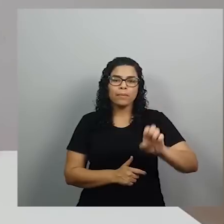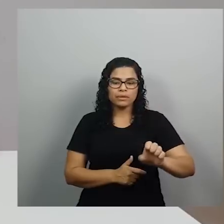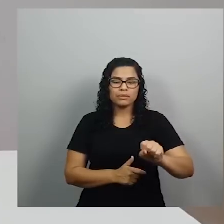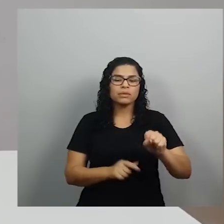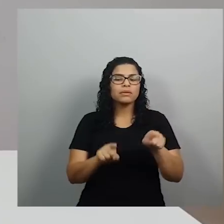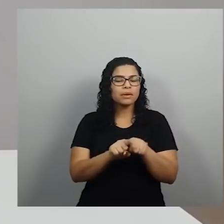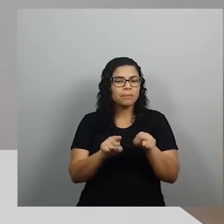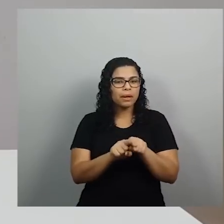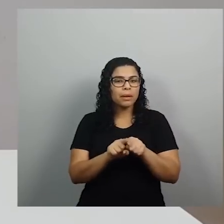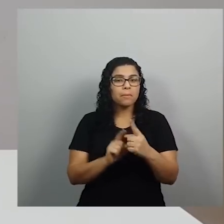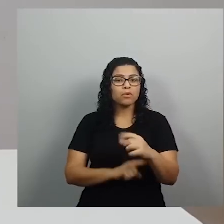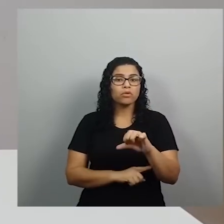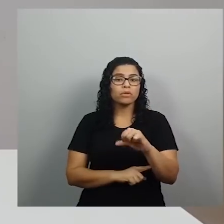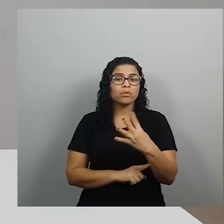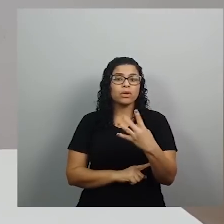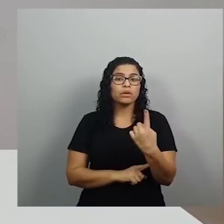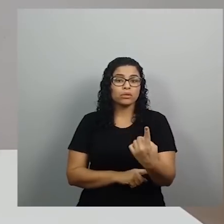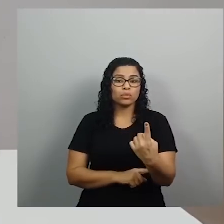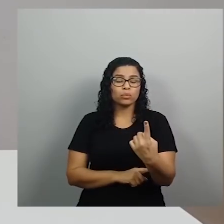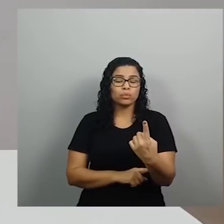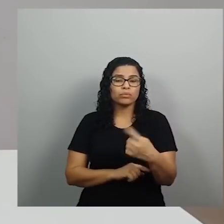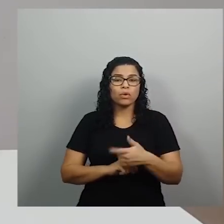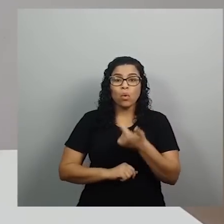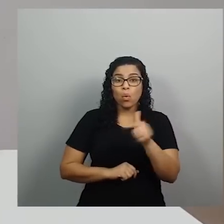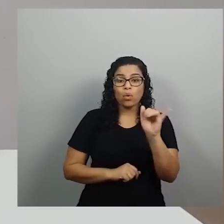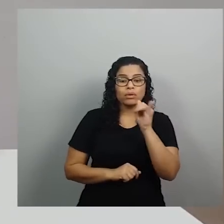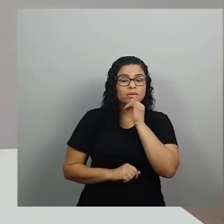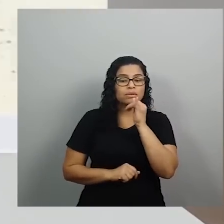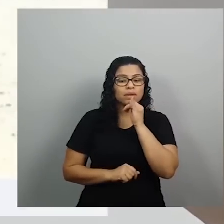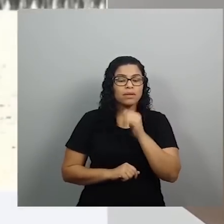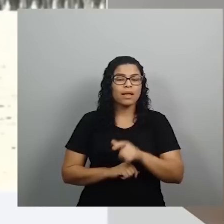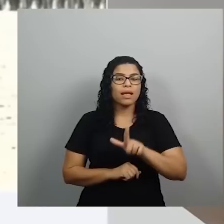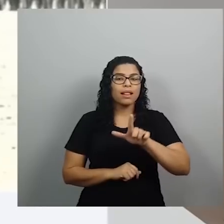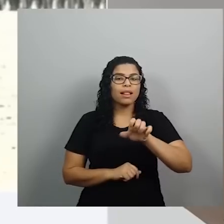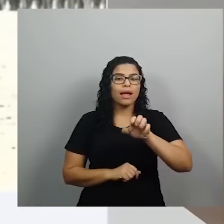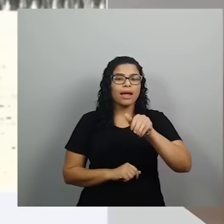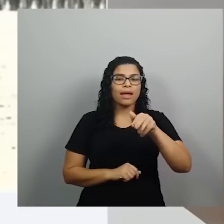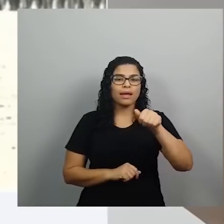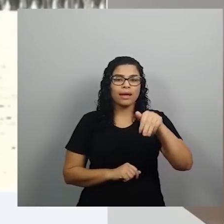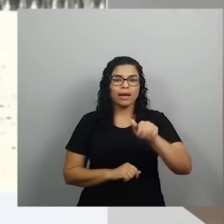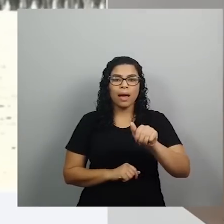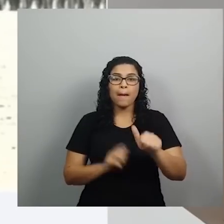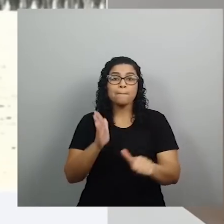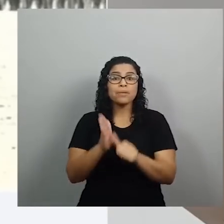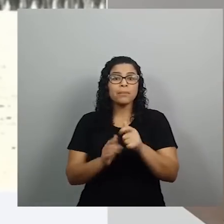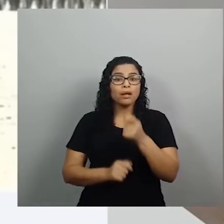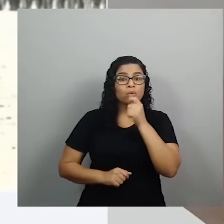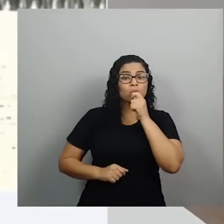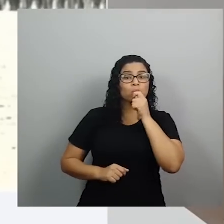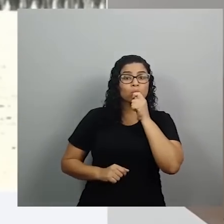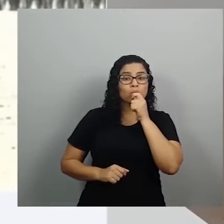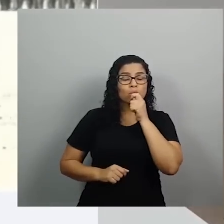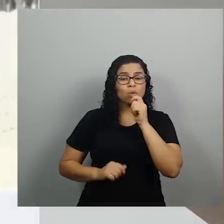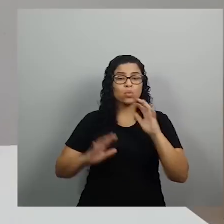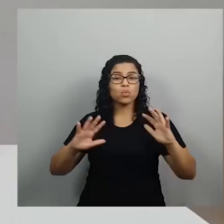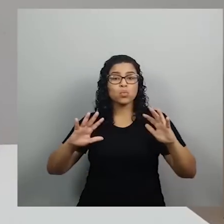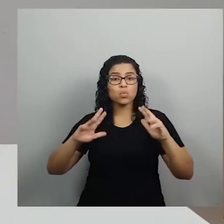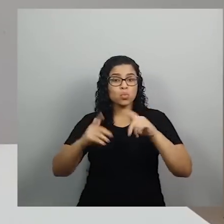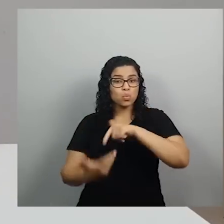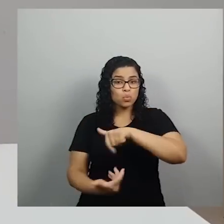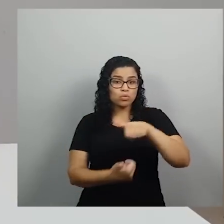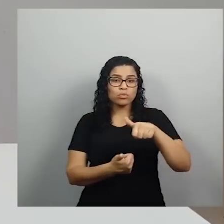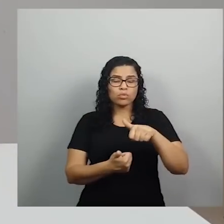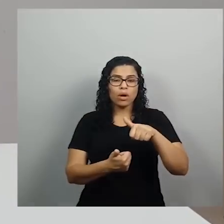Rezende, em 1941. Outro exemplo é a Léa Campos, a primeira árbitra do mundo, que foi presa